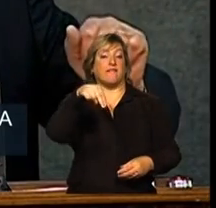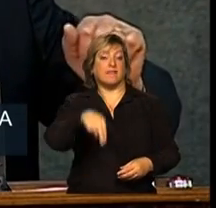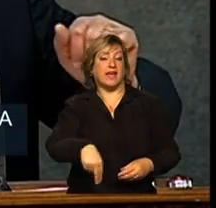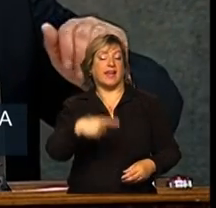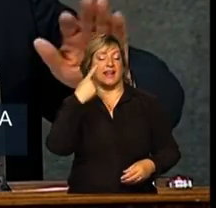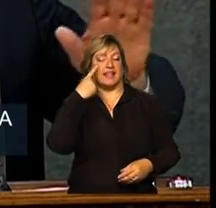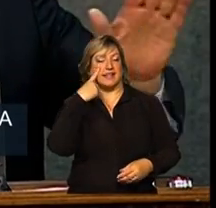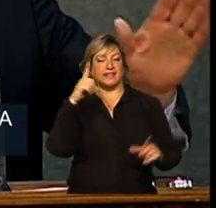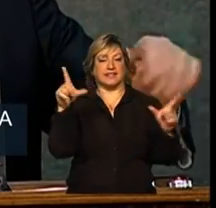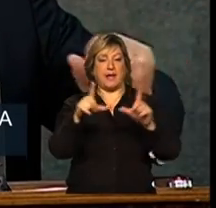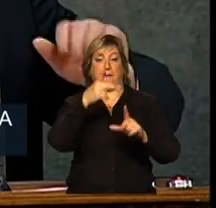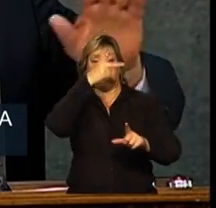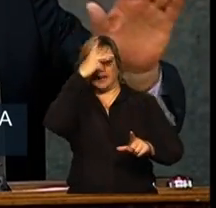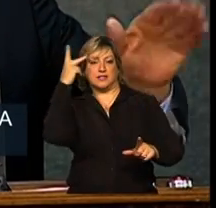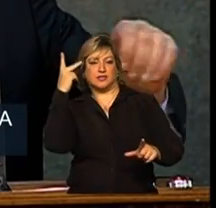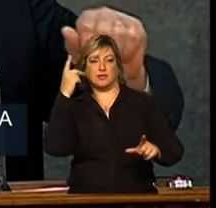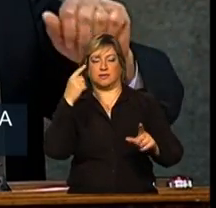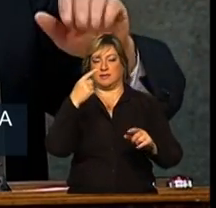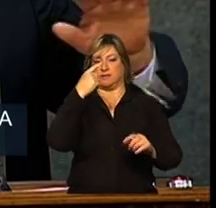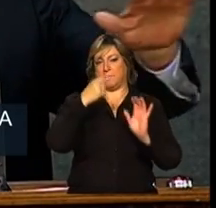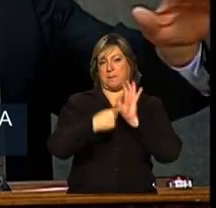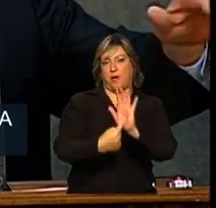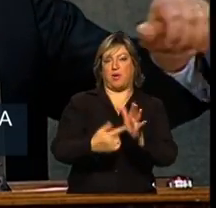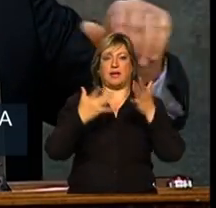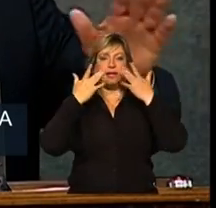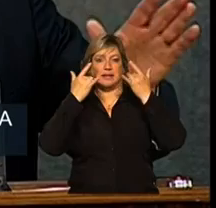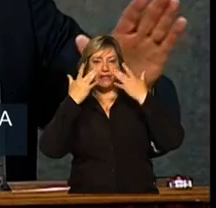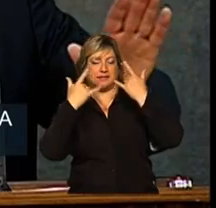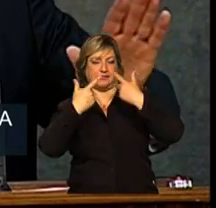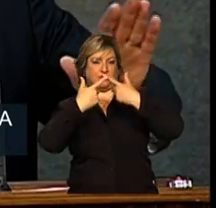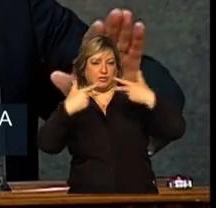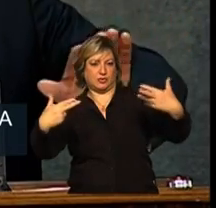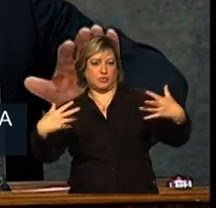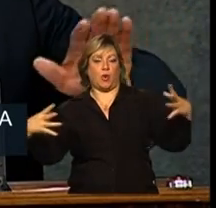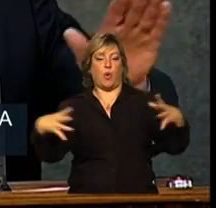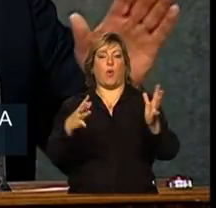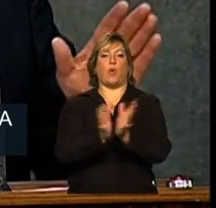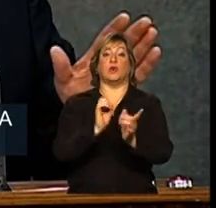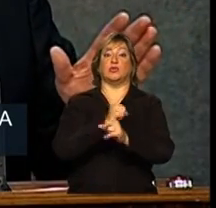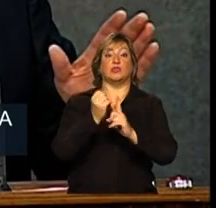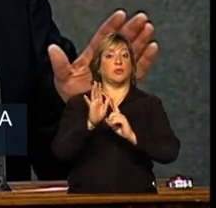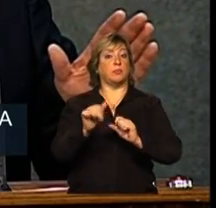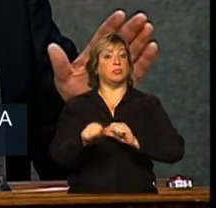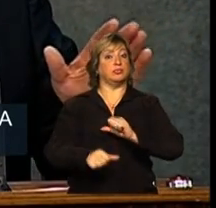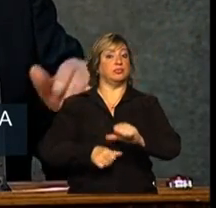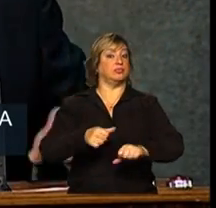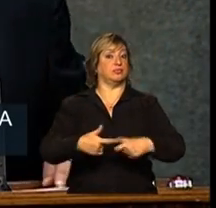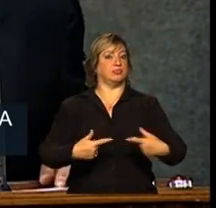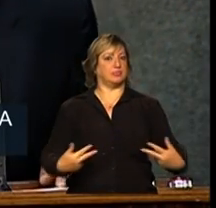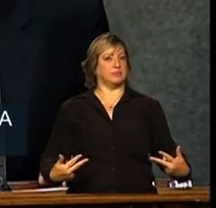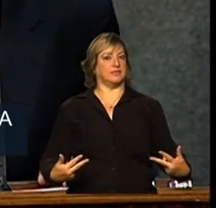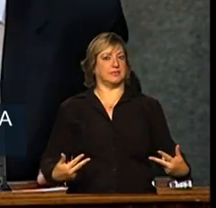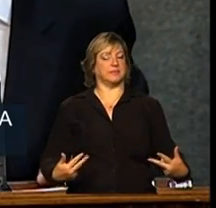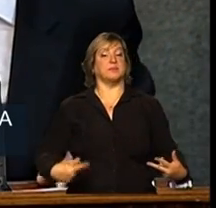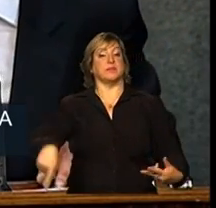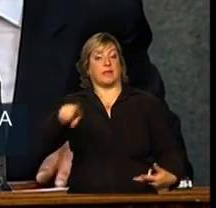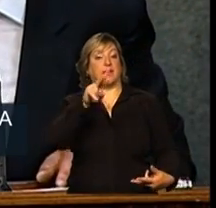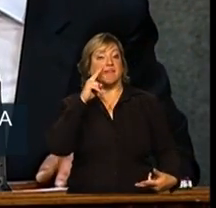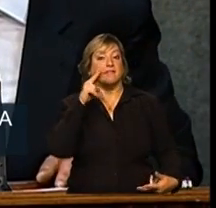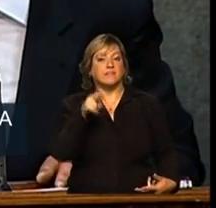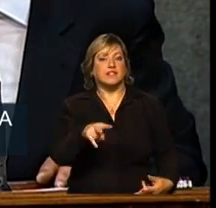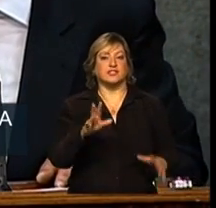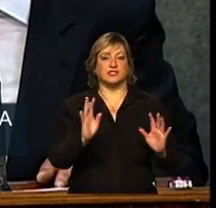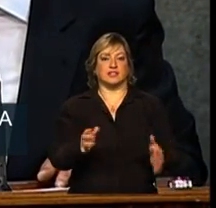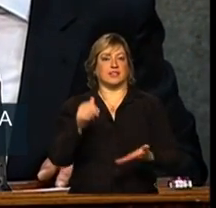televisão, os personagens, os cenários, o ambiente social já muda. Você vê, os senhores